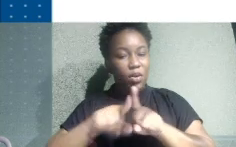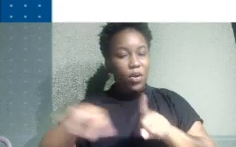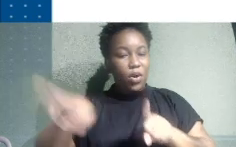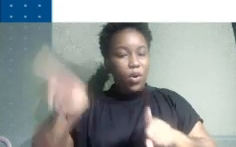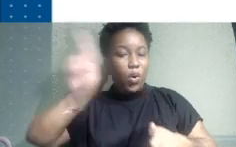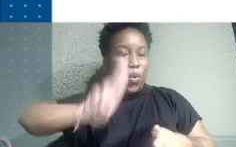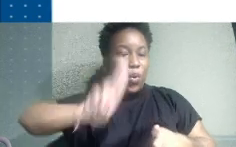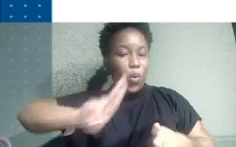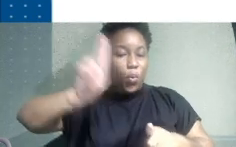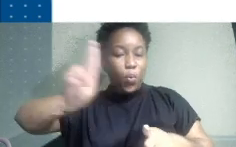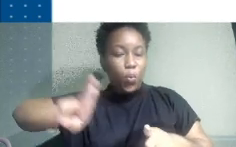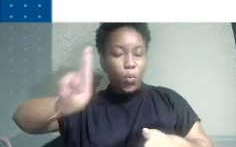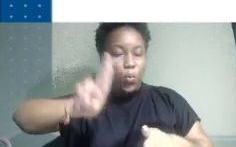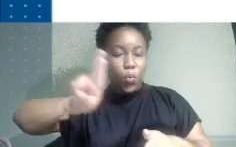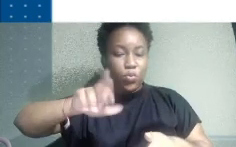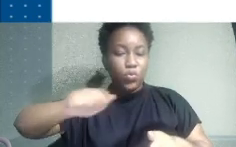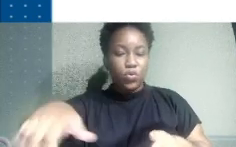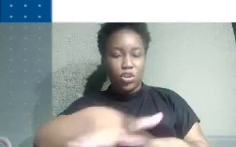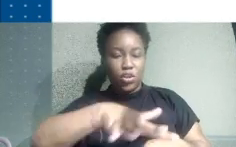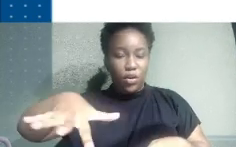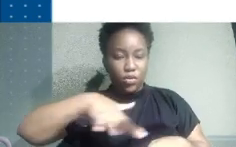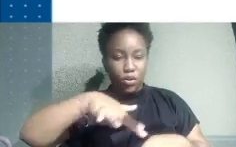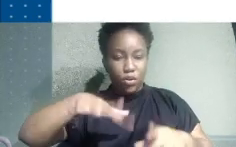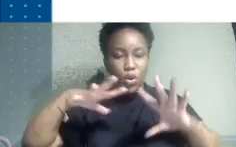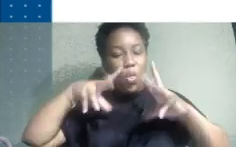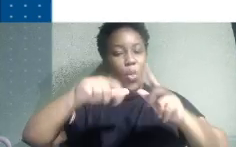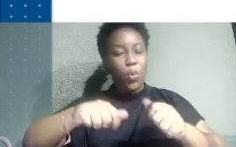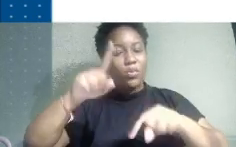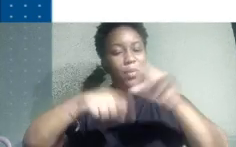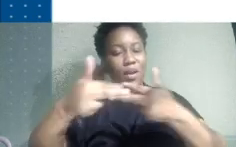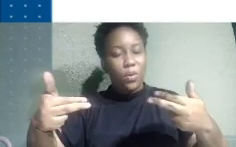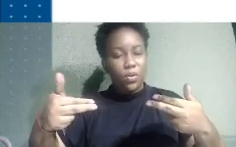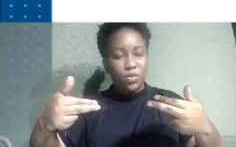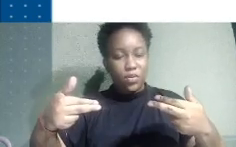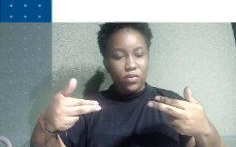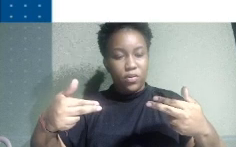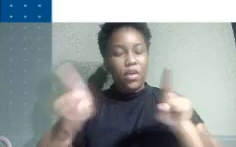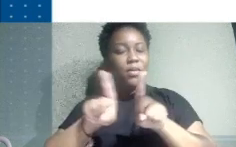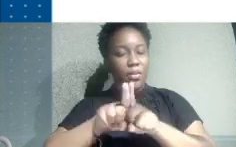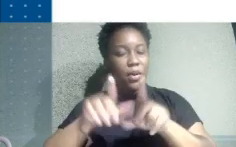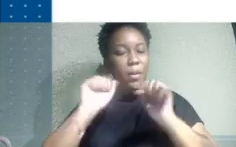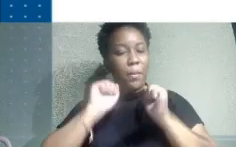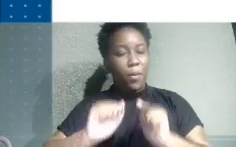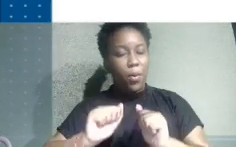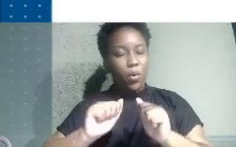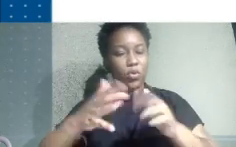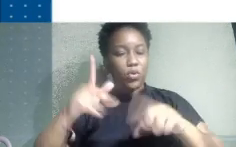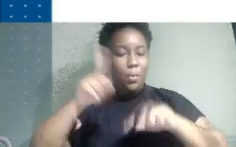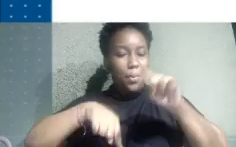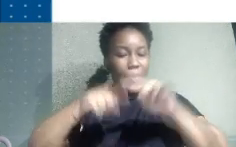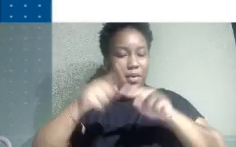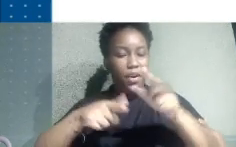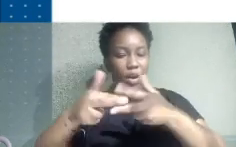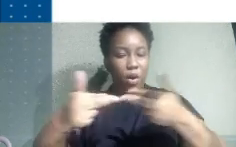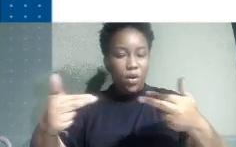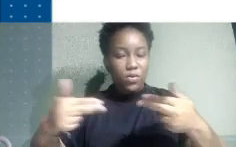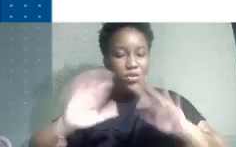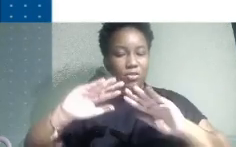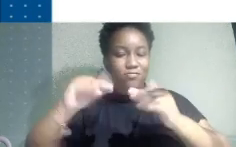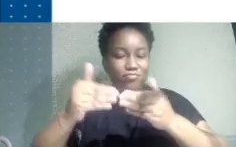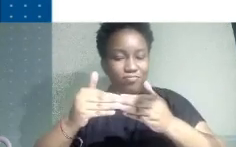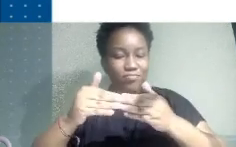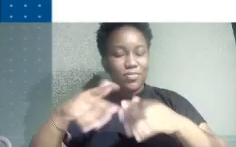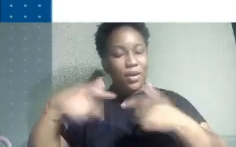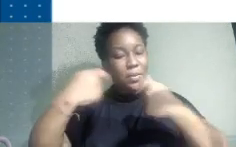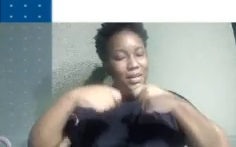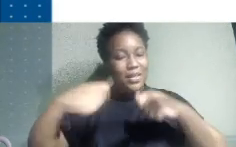todos os tipos de equipamentos, ou elas também podem ser tomadas de uso específico. Então eu tenho equipamentos específicos que necessitam aí de